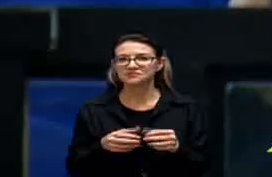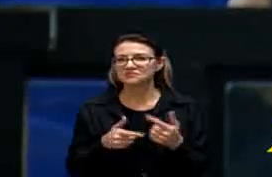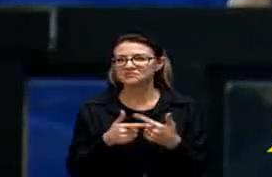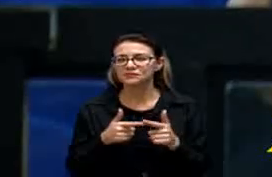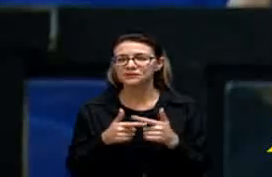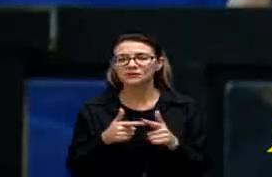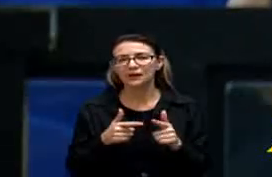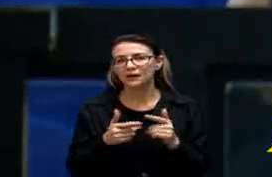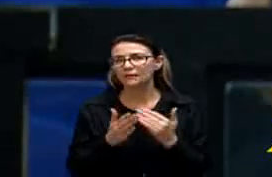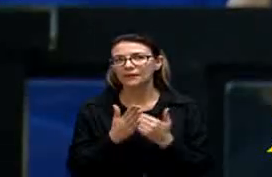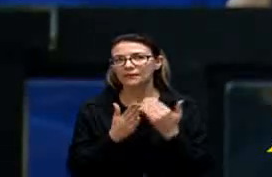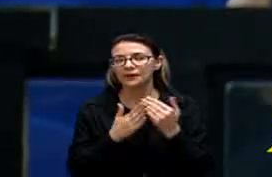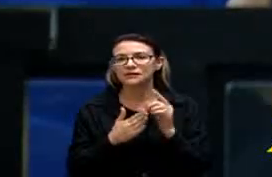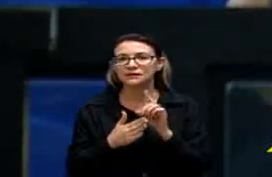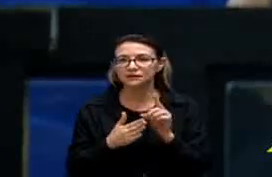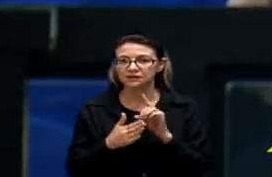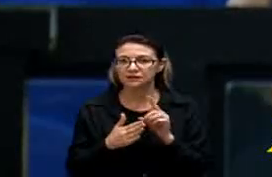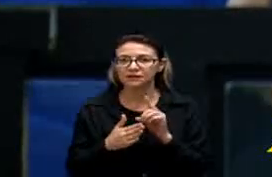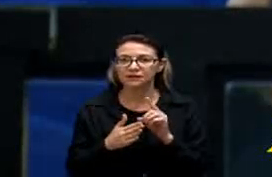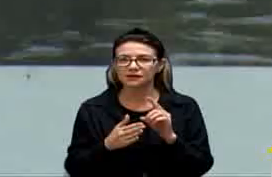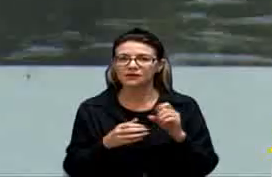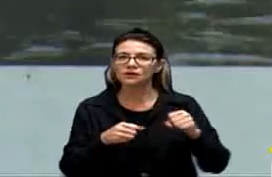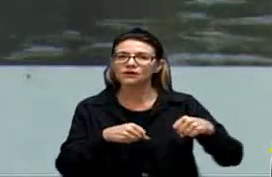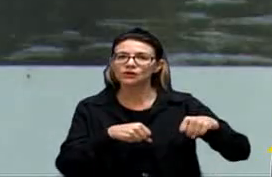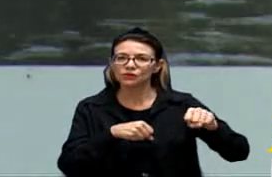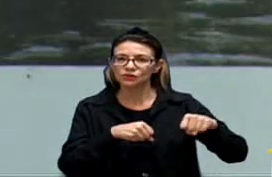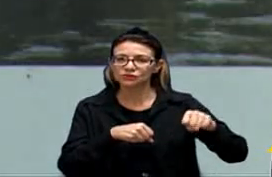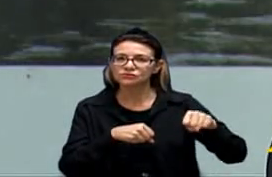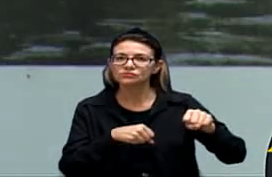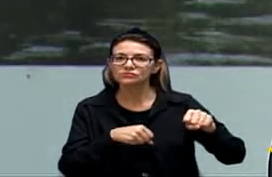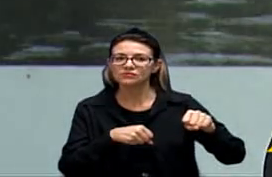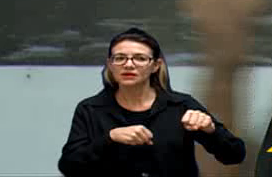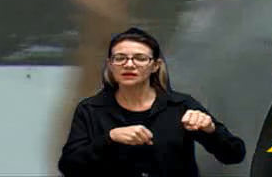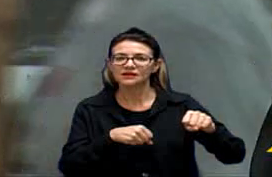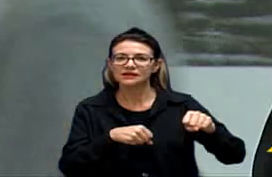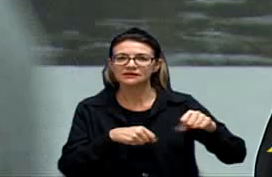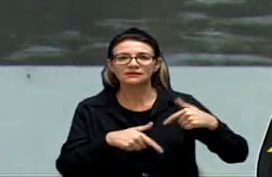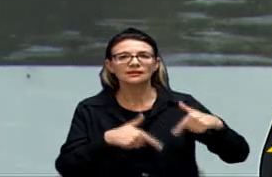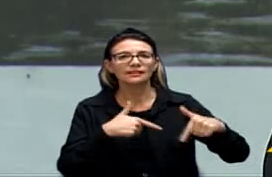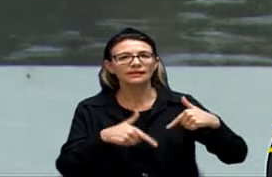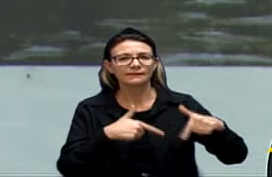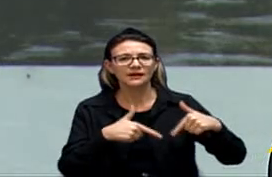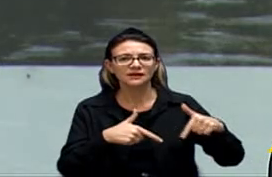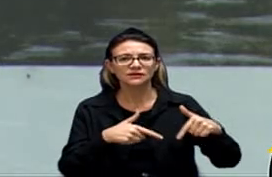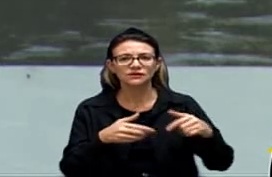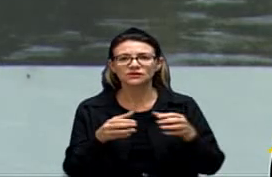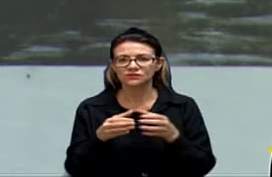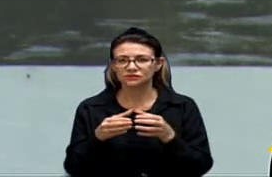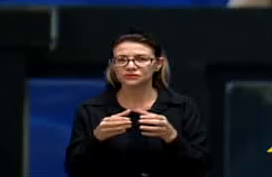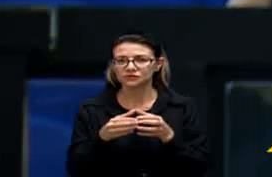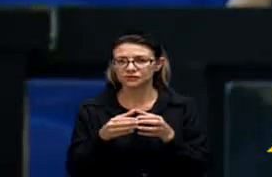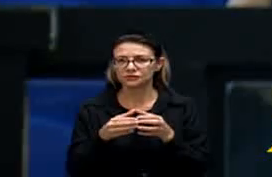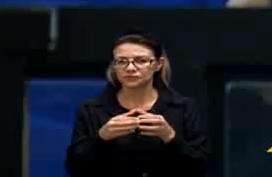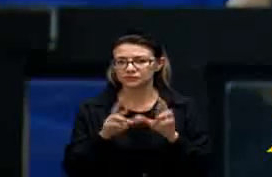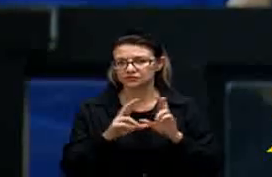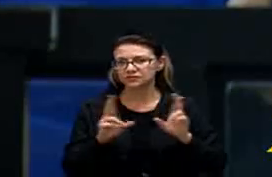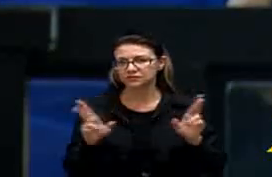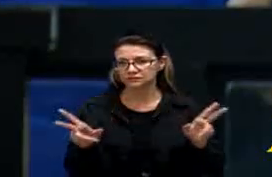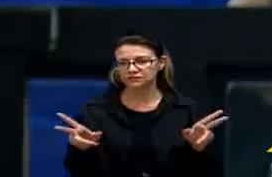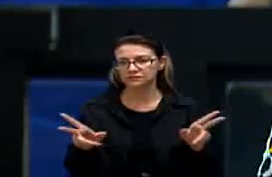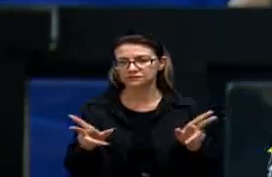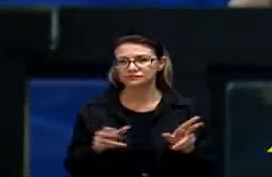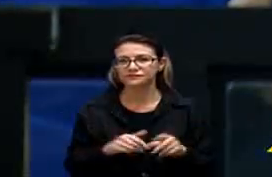os motociclistas trabalhadores sim tem o aventureiro e o trabalhador são grupos diferentes depois eu falaria no meu tempo muito obrigada tá